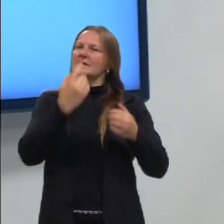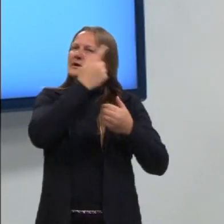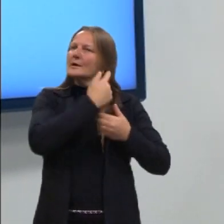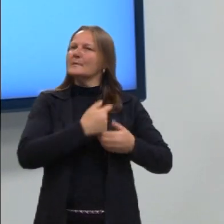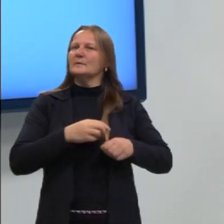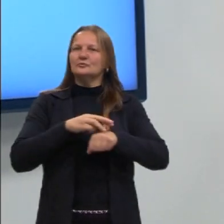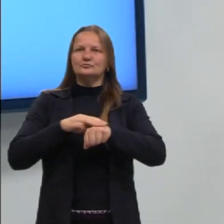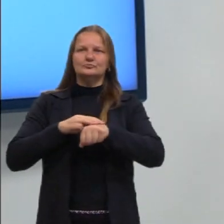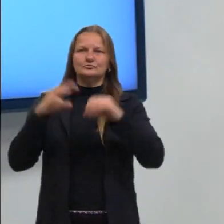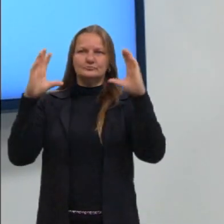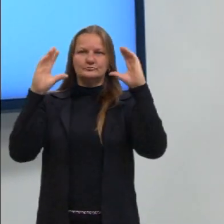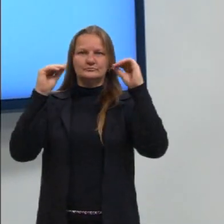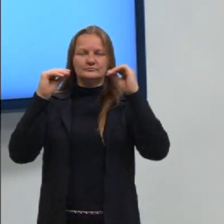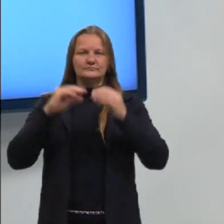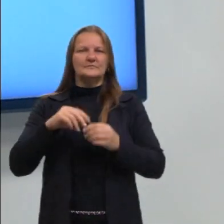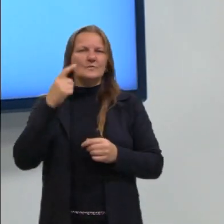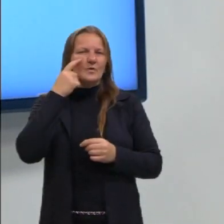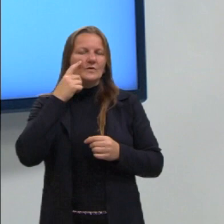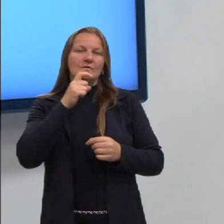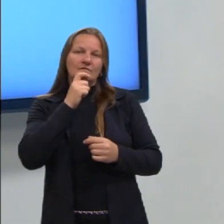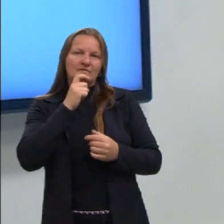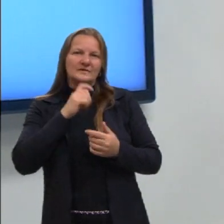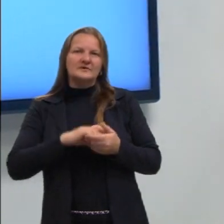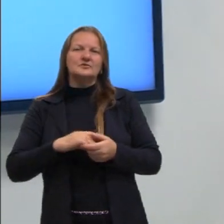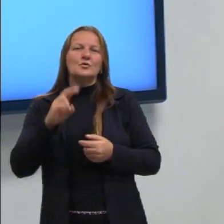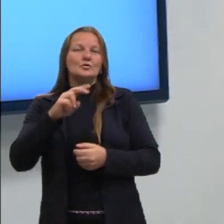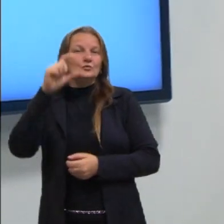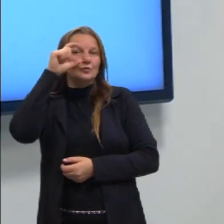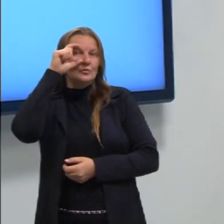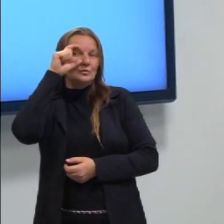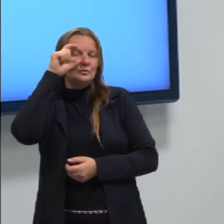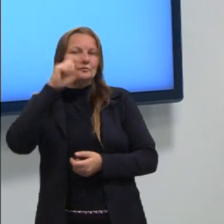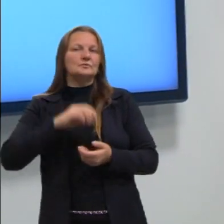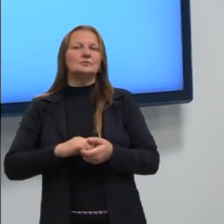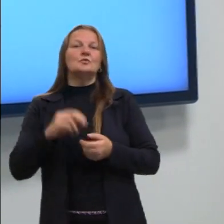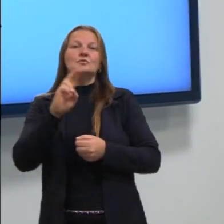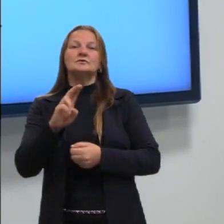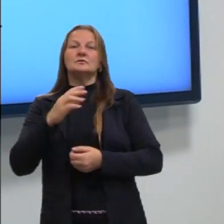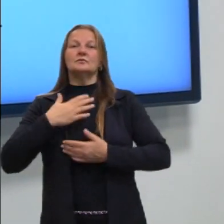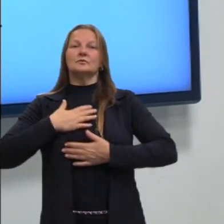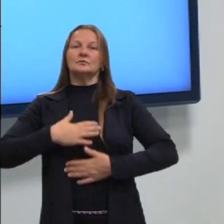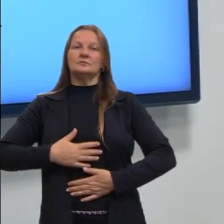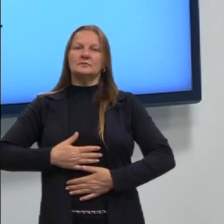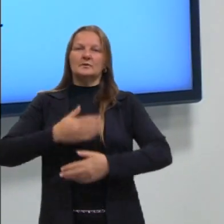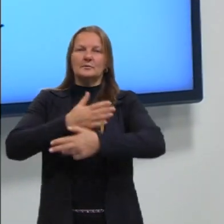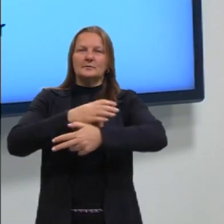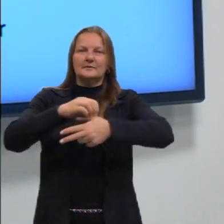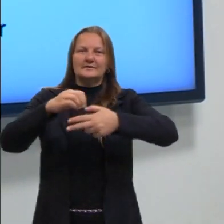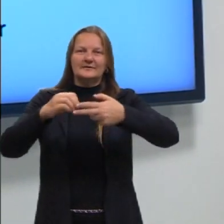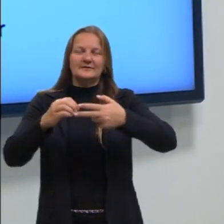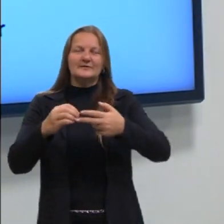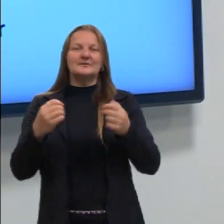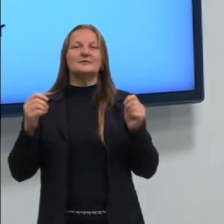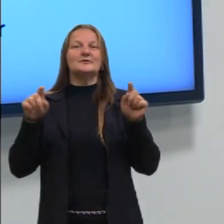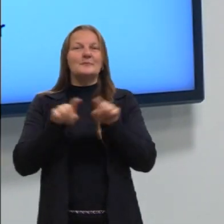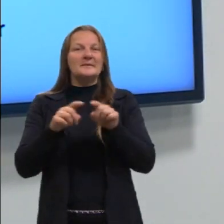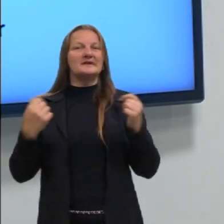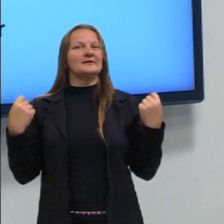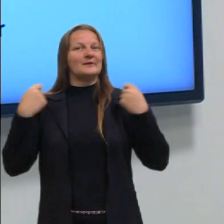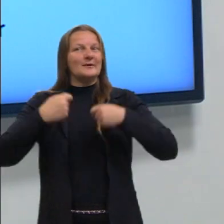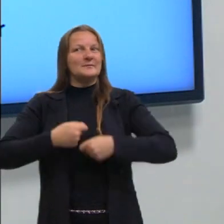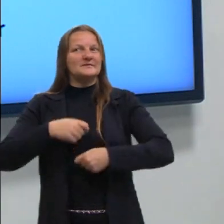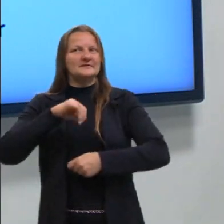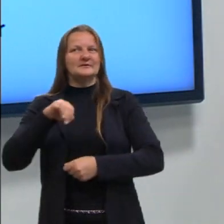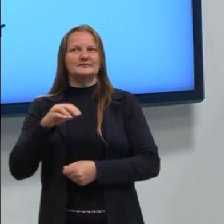cabelos castanhos escuros, olhos verdes, uso óculos, estou utilizando a camiseta do pré-ENEM e também uma camisa